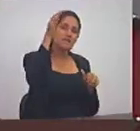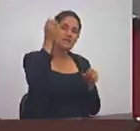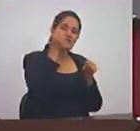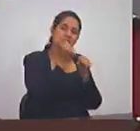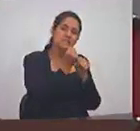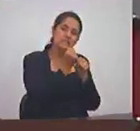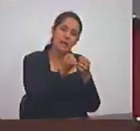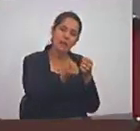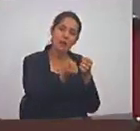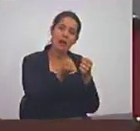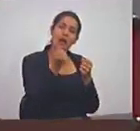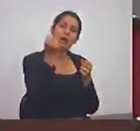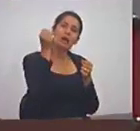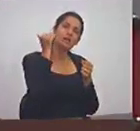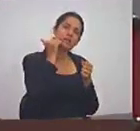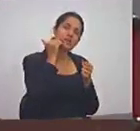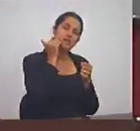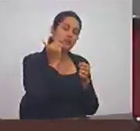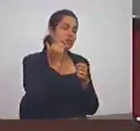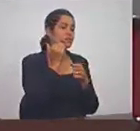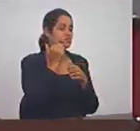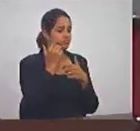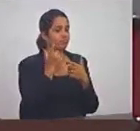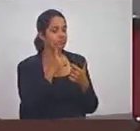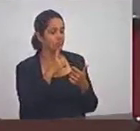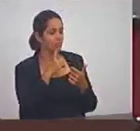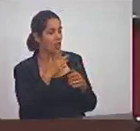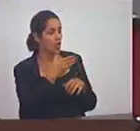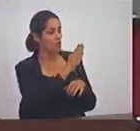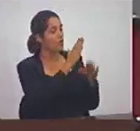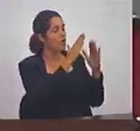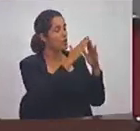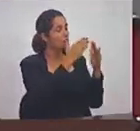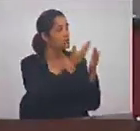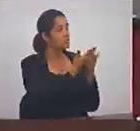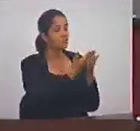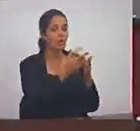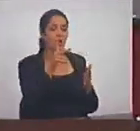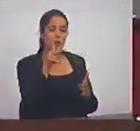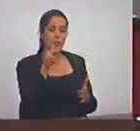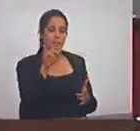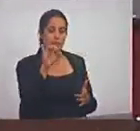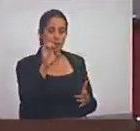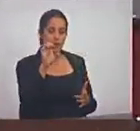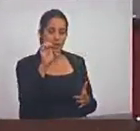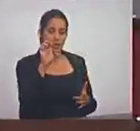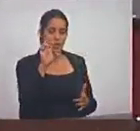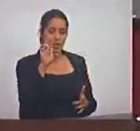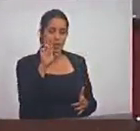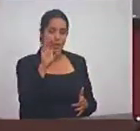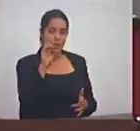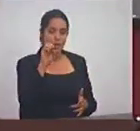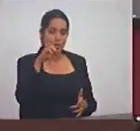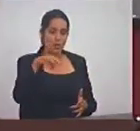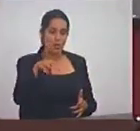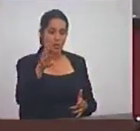estão funcionando corretamente. Eu estive na escola Pieroni, né, onde aconteceu uma reforma recentemente,